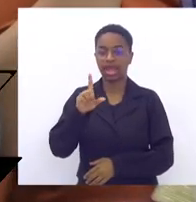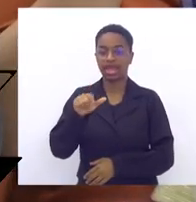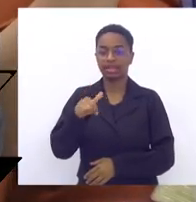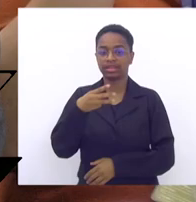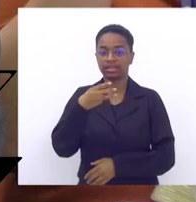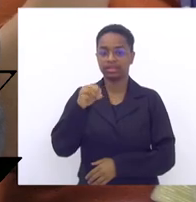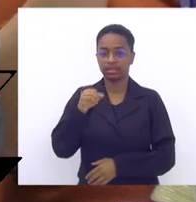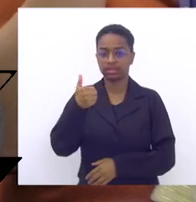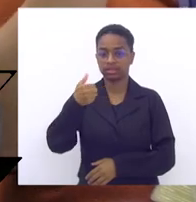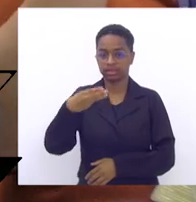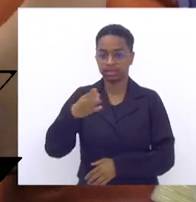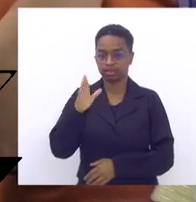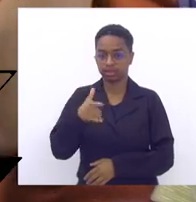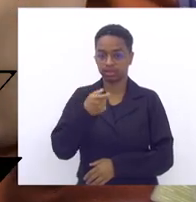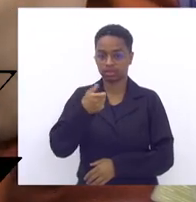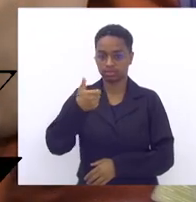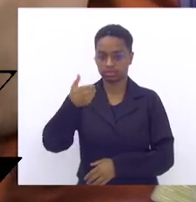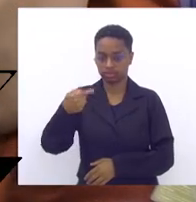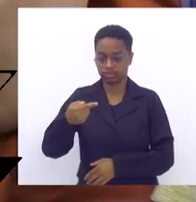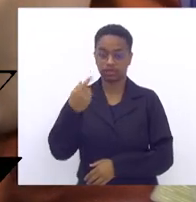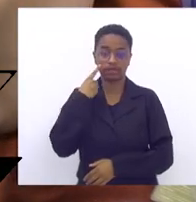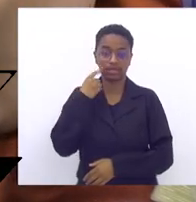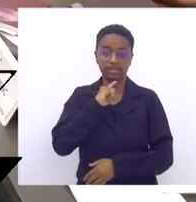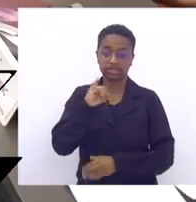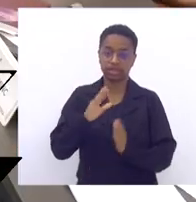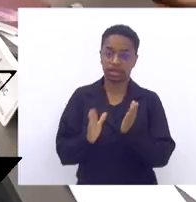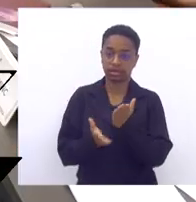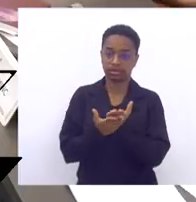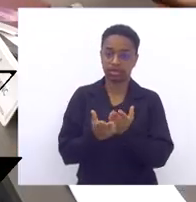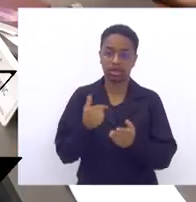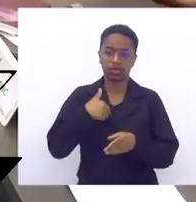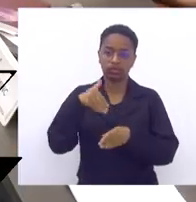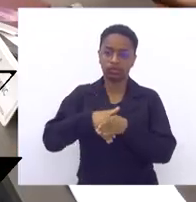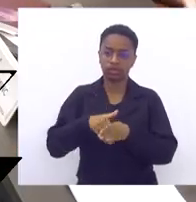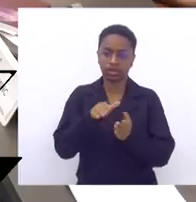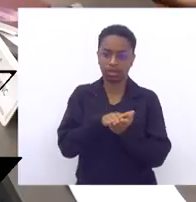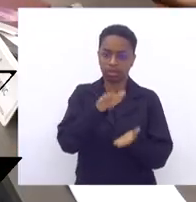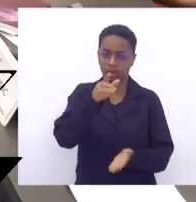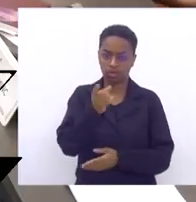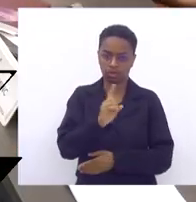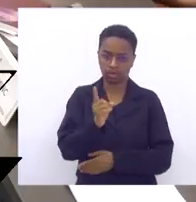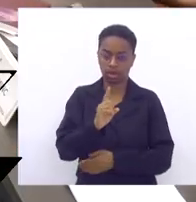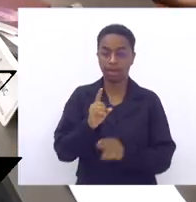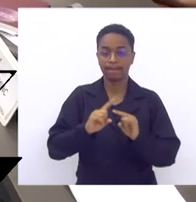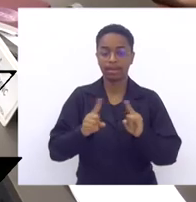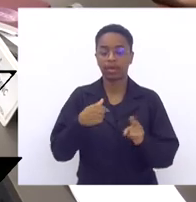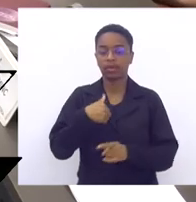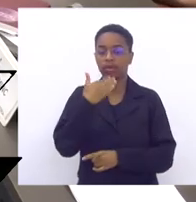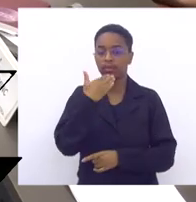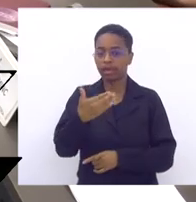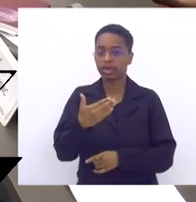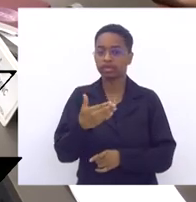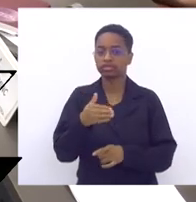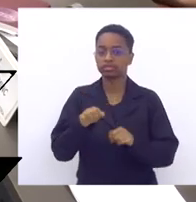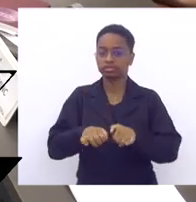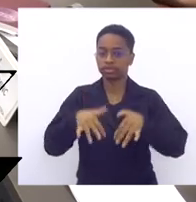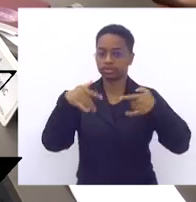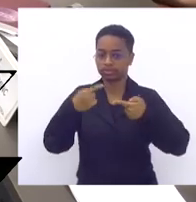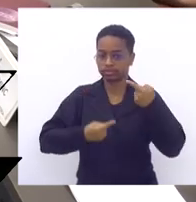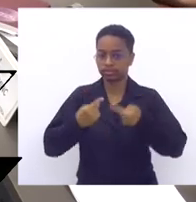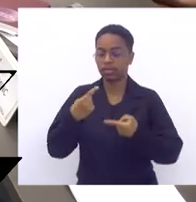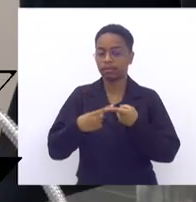2017, para verificar se é o caso de anexação. Eu não vou votar em bloco a inconstitucionalidade, mas peço vênia ao plenário, porque há